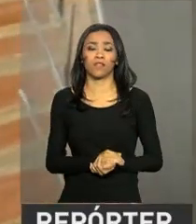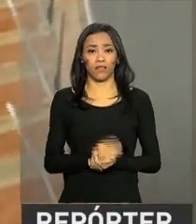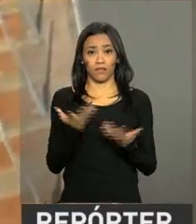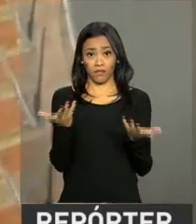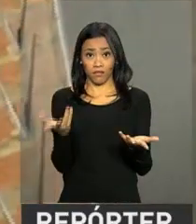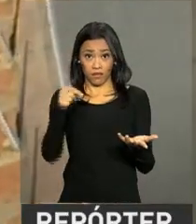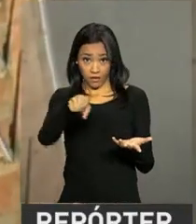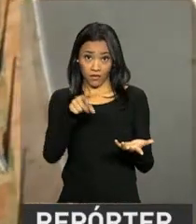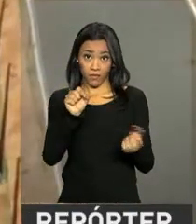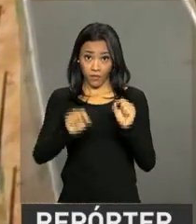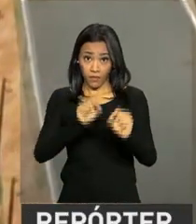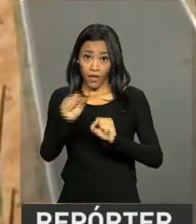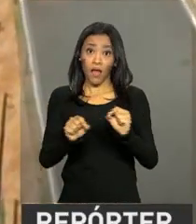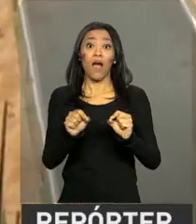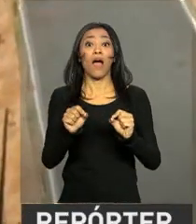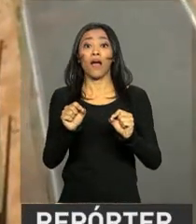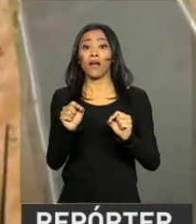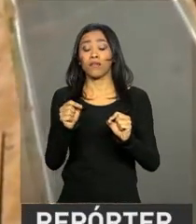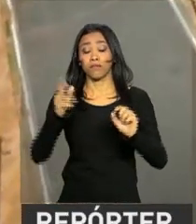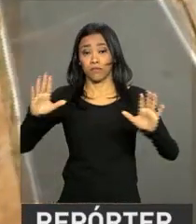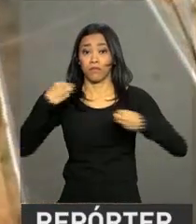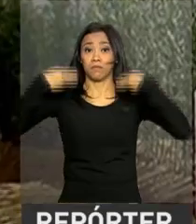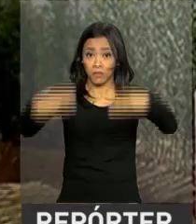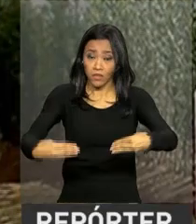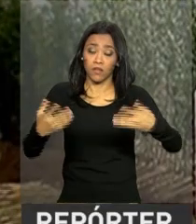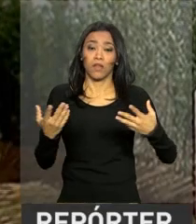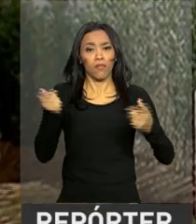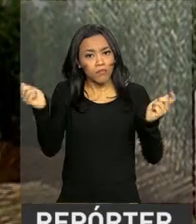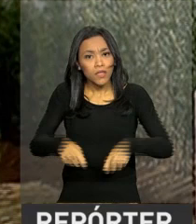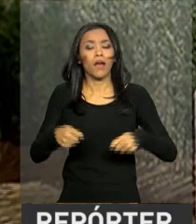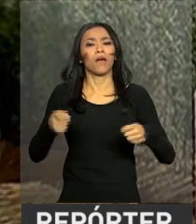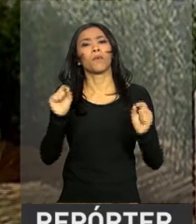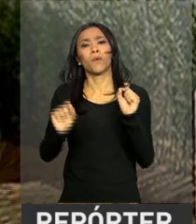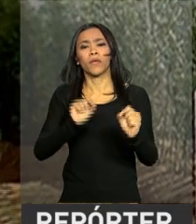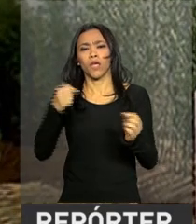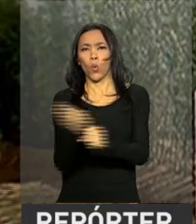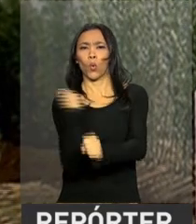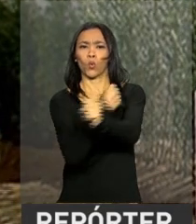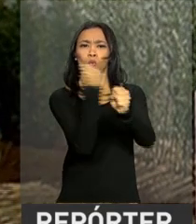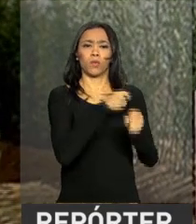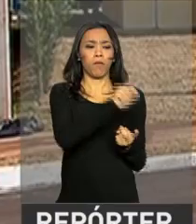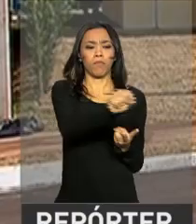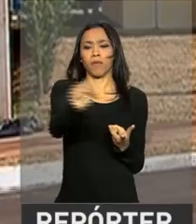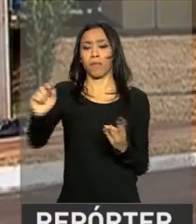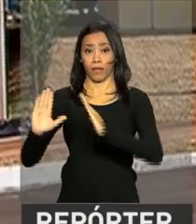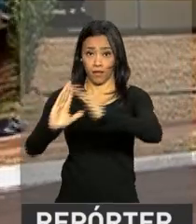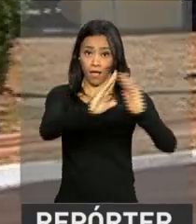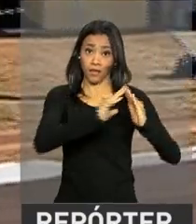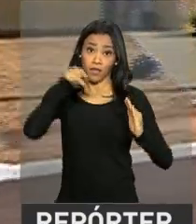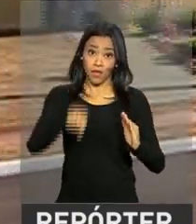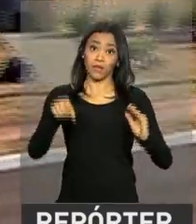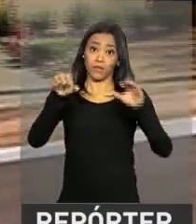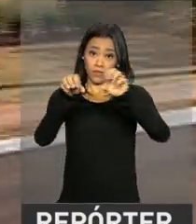níveis de habilitação desenvolvido pelo Ministério também poderão construir um número maior de casas esse sistema leva